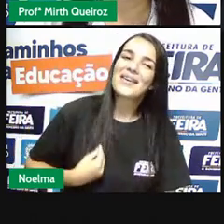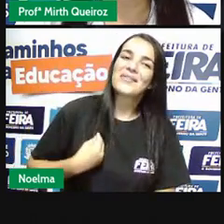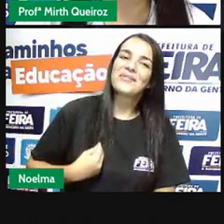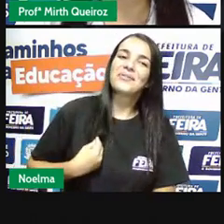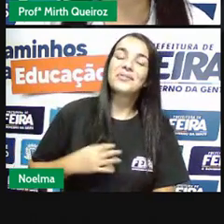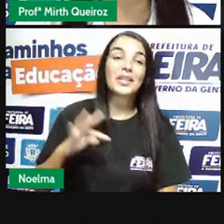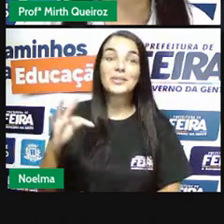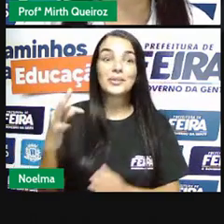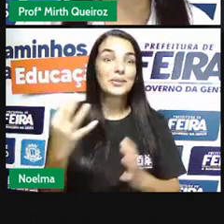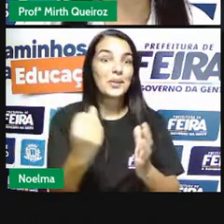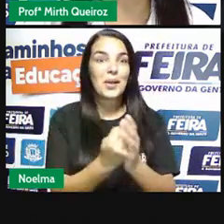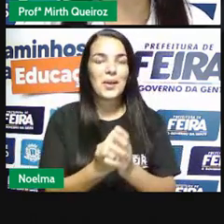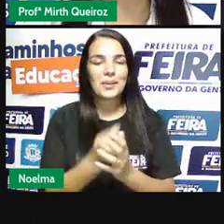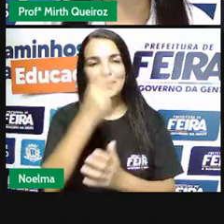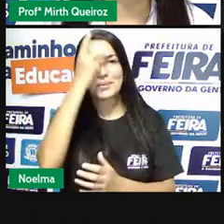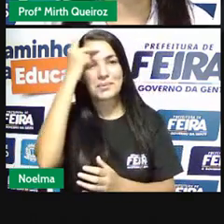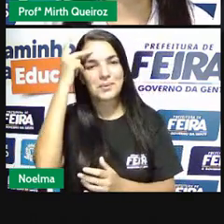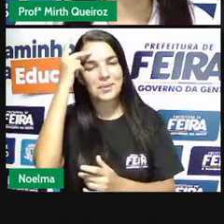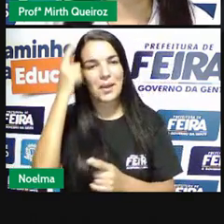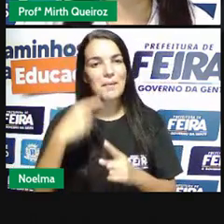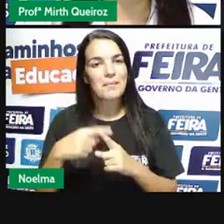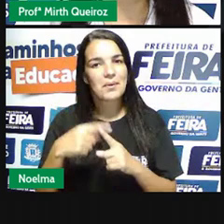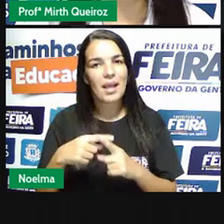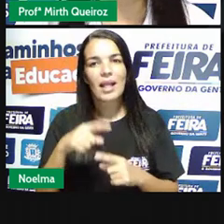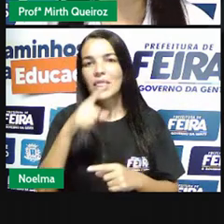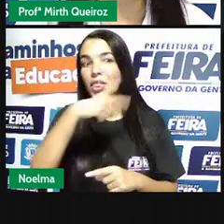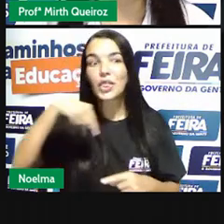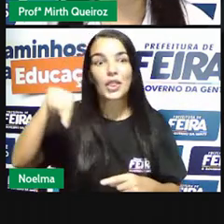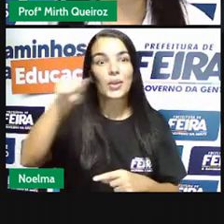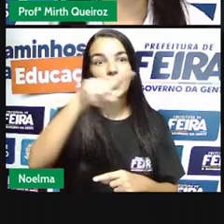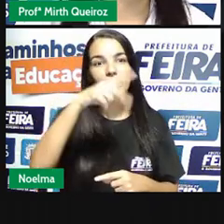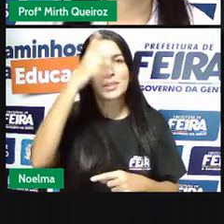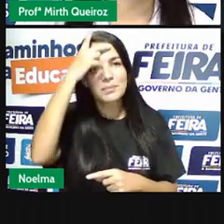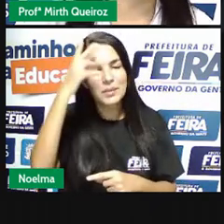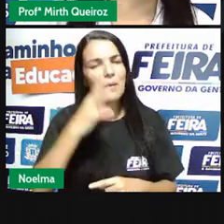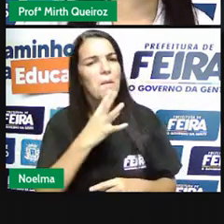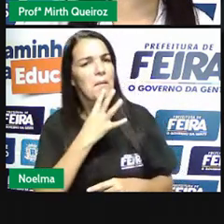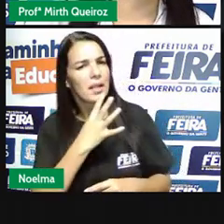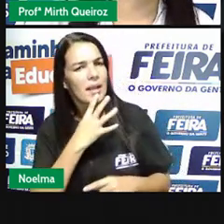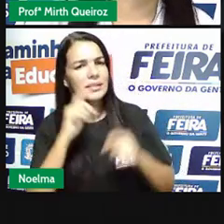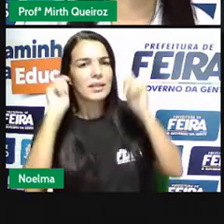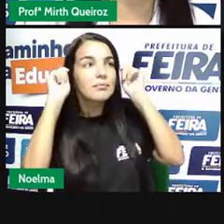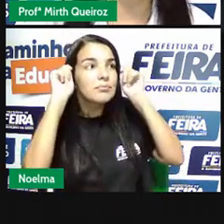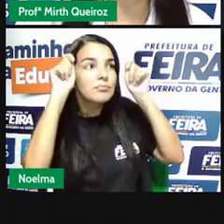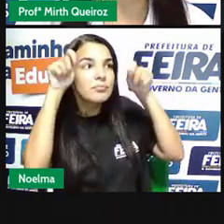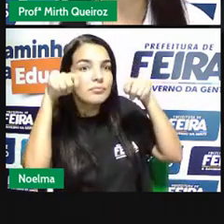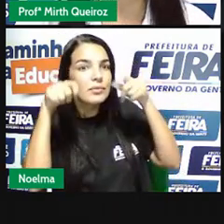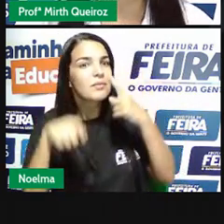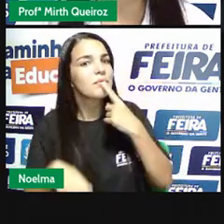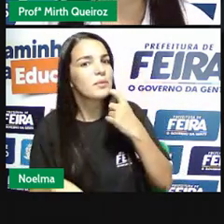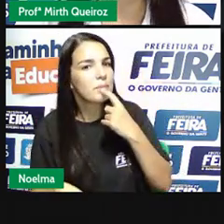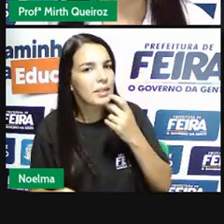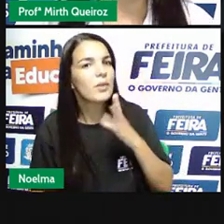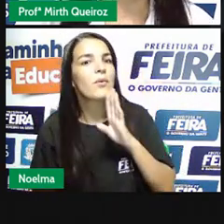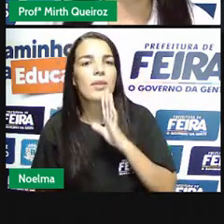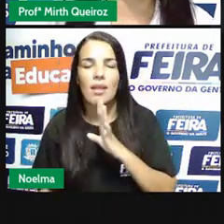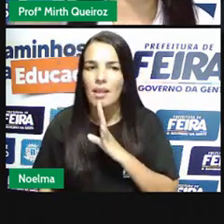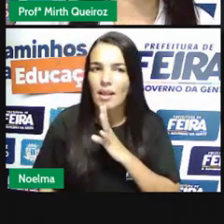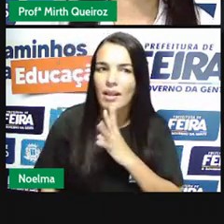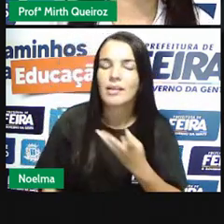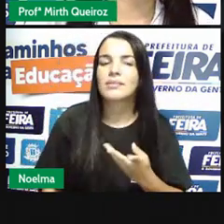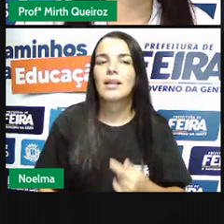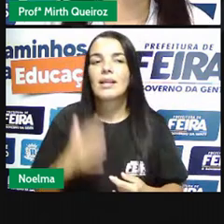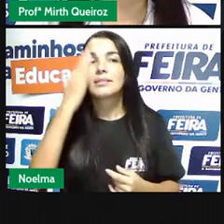É raro você encontrar uma pessoa que não conheço Chapeuzinho Vermelho que não saiba quem é João e o Pé de Feijão né